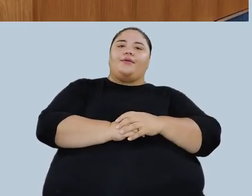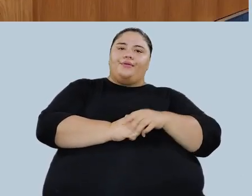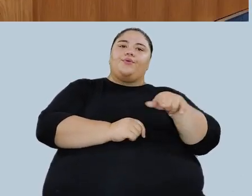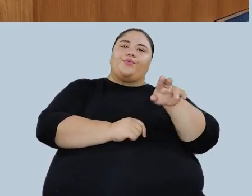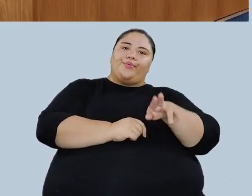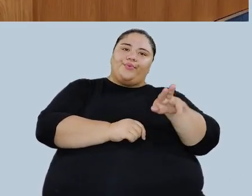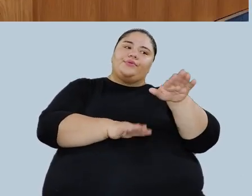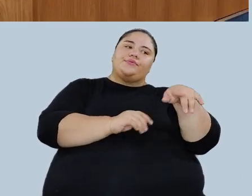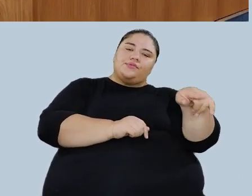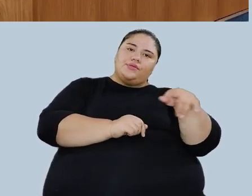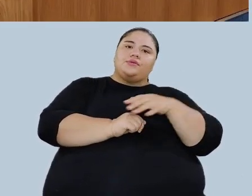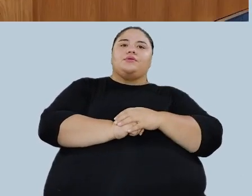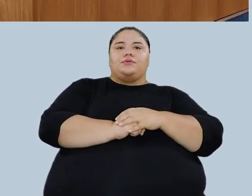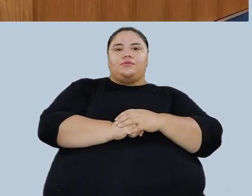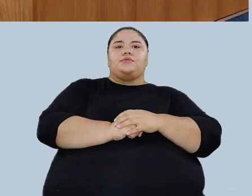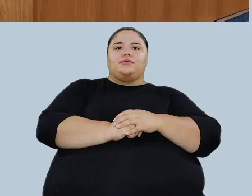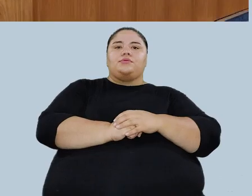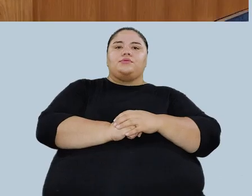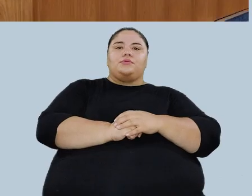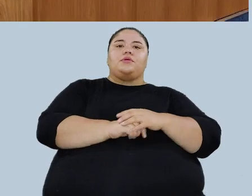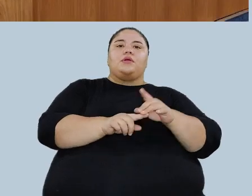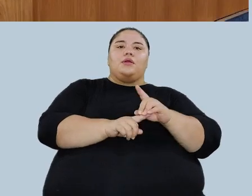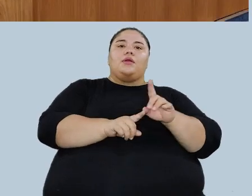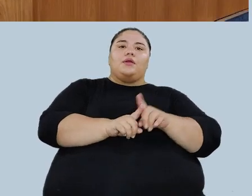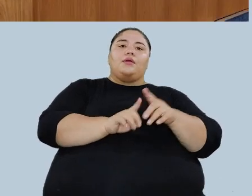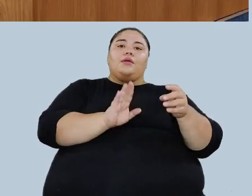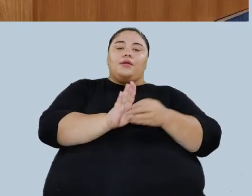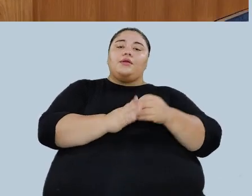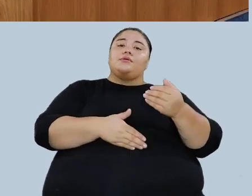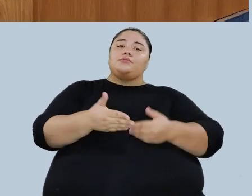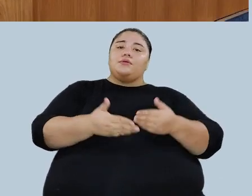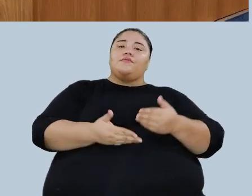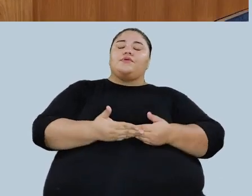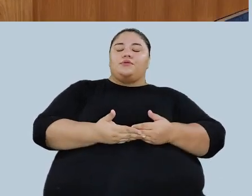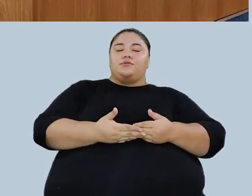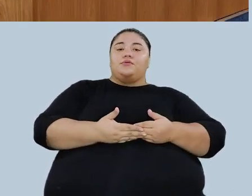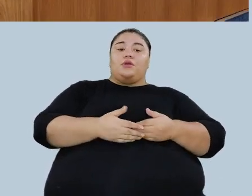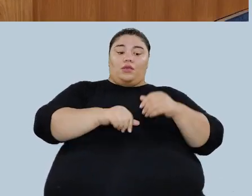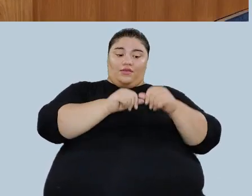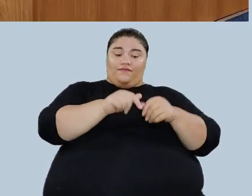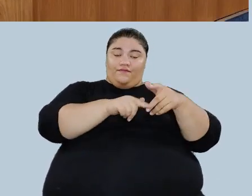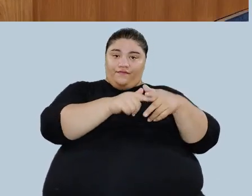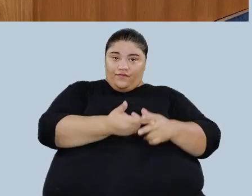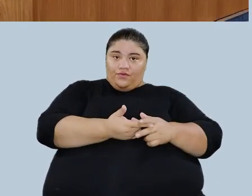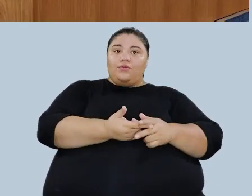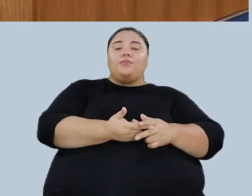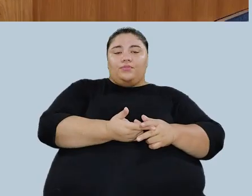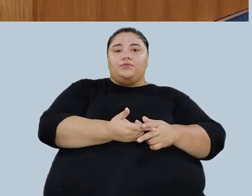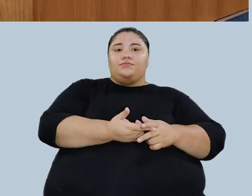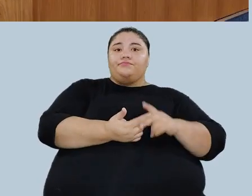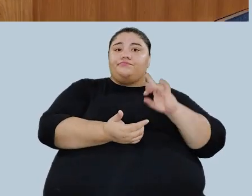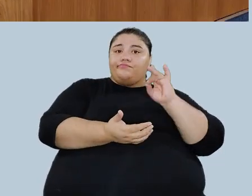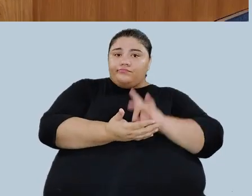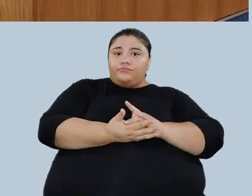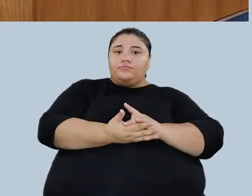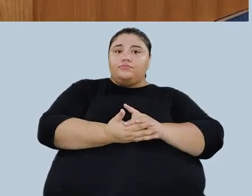esse caminho de acrescer serviços que são colaterais. Com a reforma tributária, como os créditos serão eficientes,